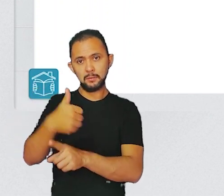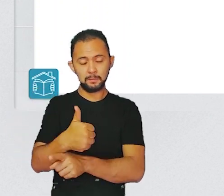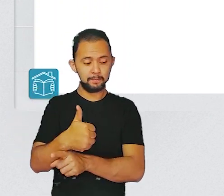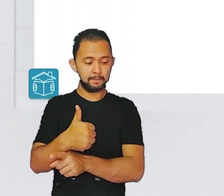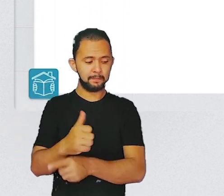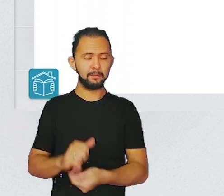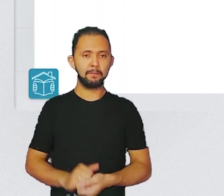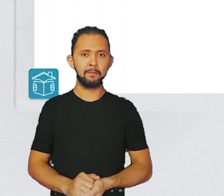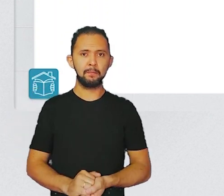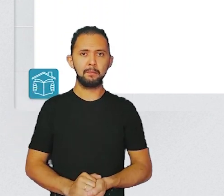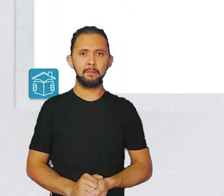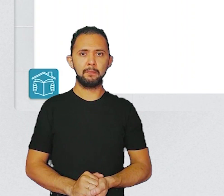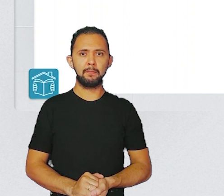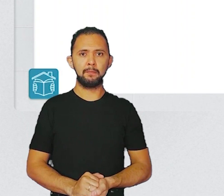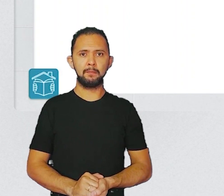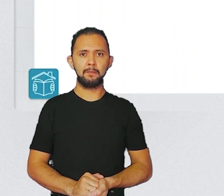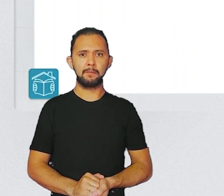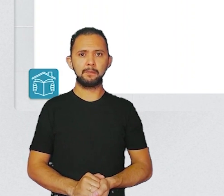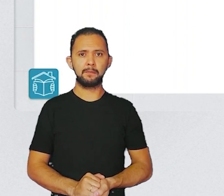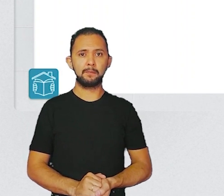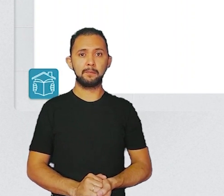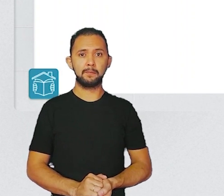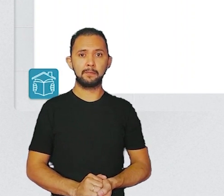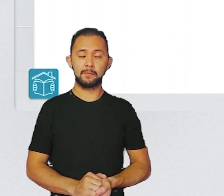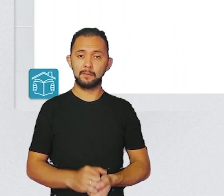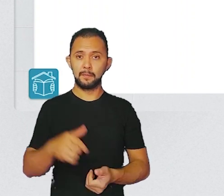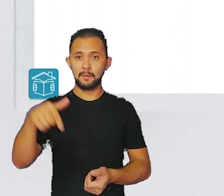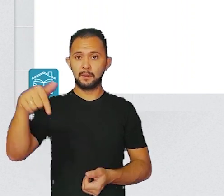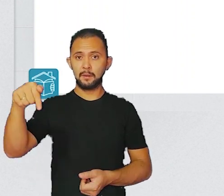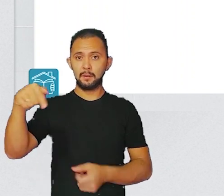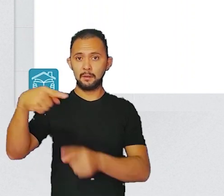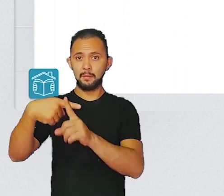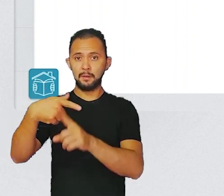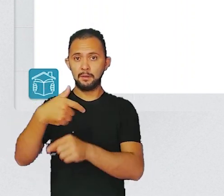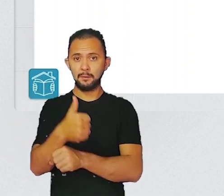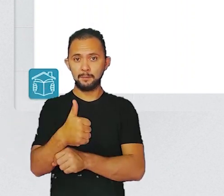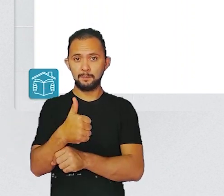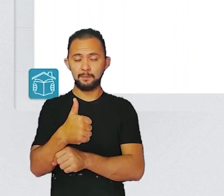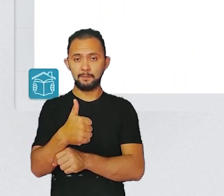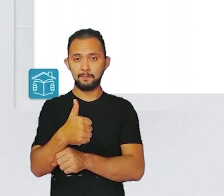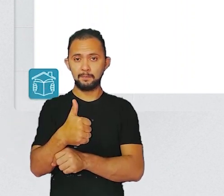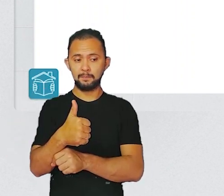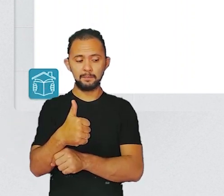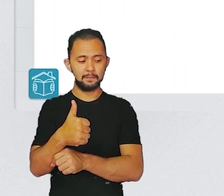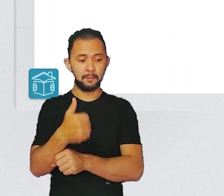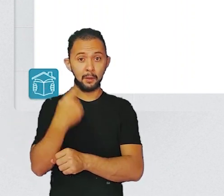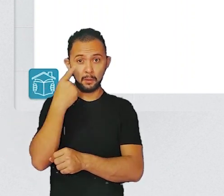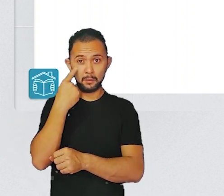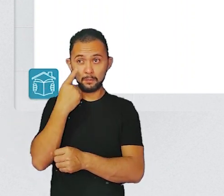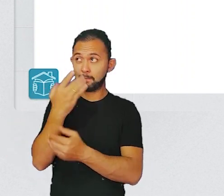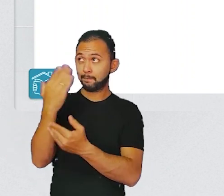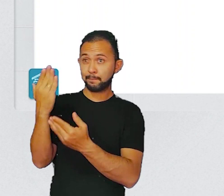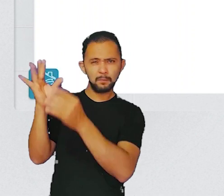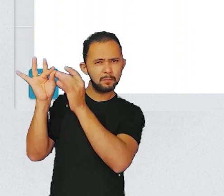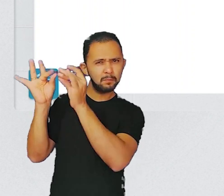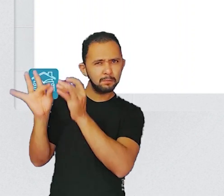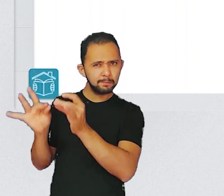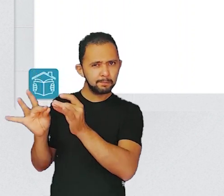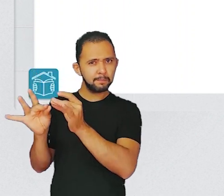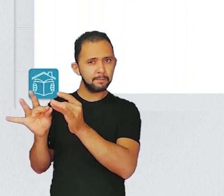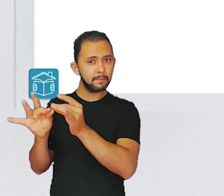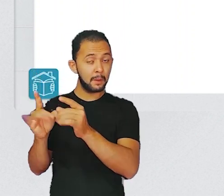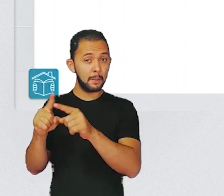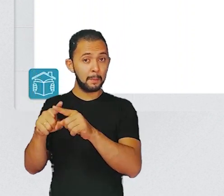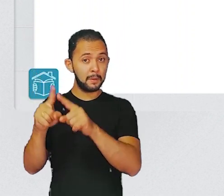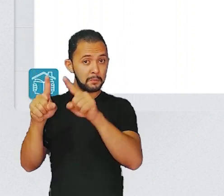eu... Pronto. Então, aqui, ó. Q mais 1. Vou colocar ele entre parênteses, porque eu não sei